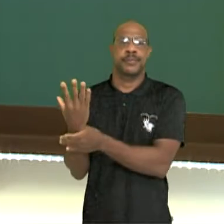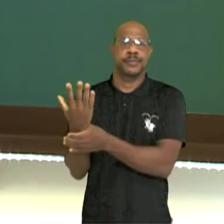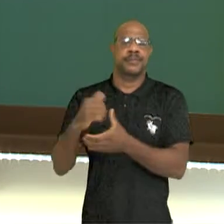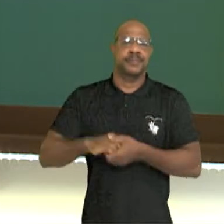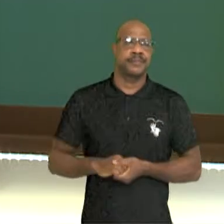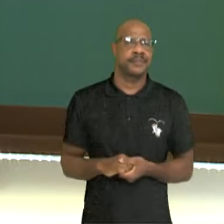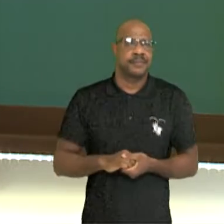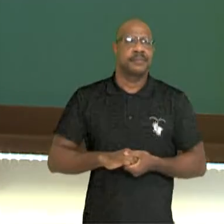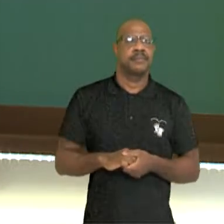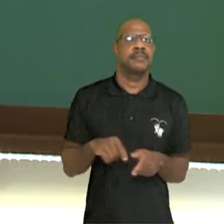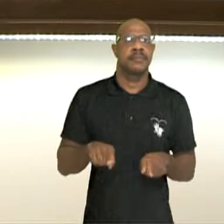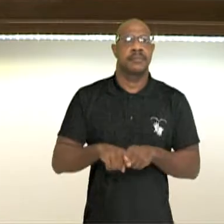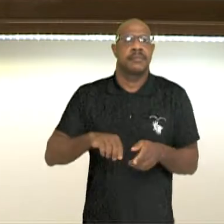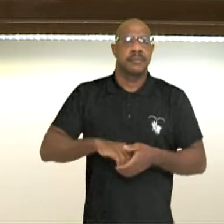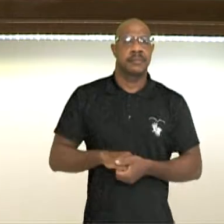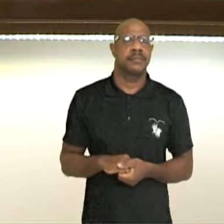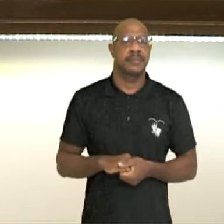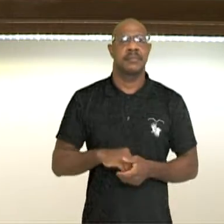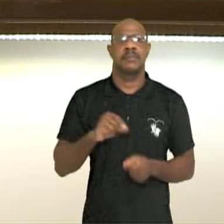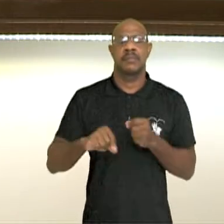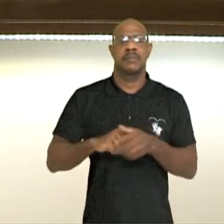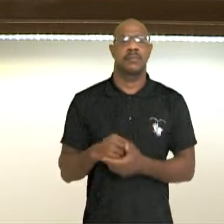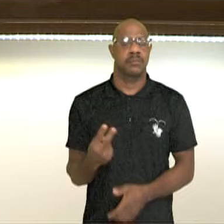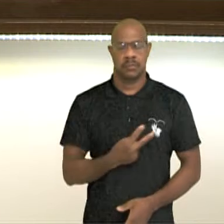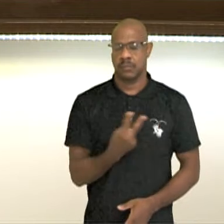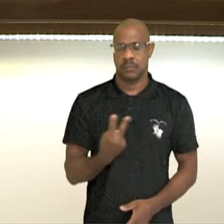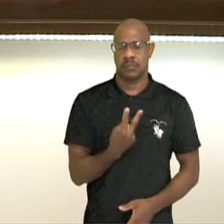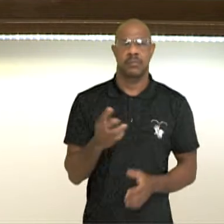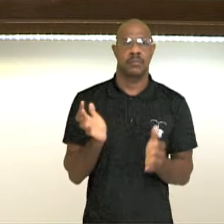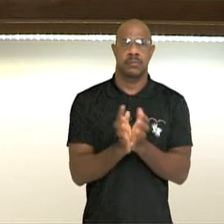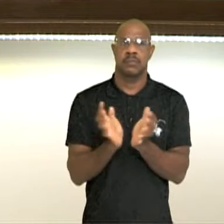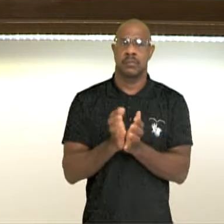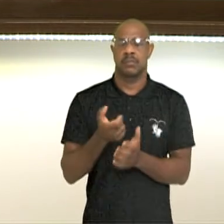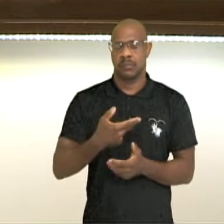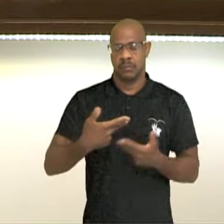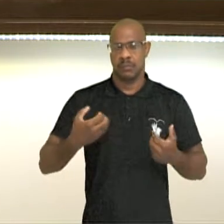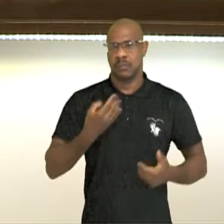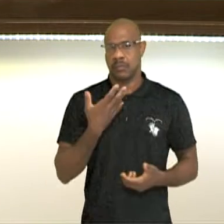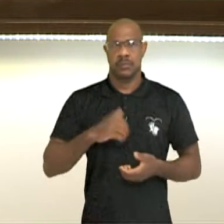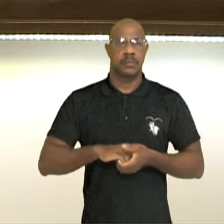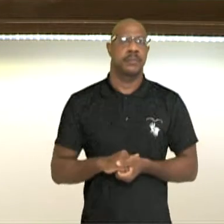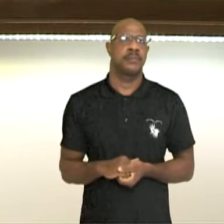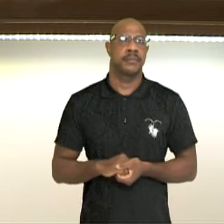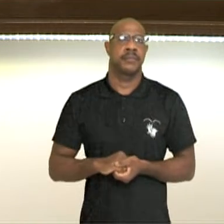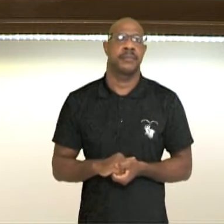uma relação mutualística, onde ambos possuem benefício.